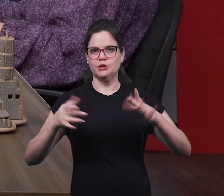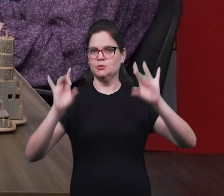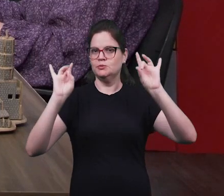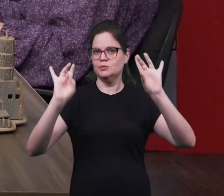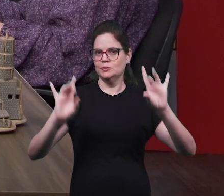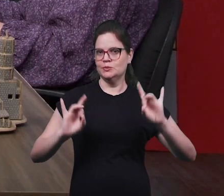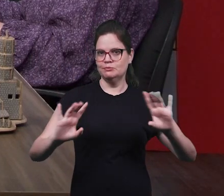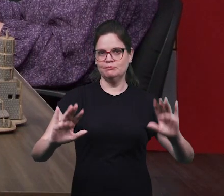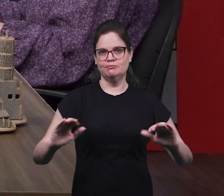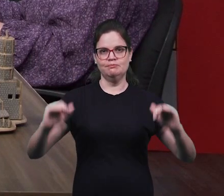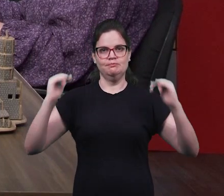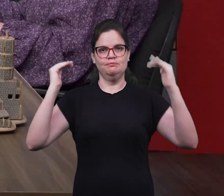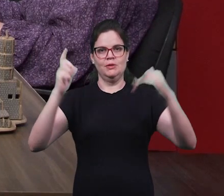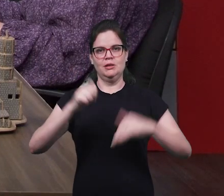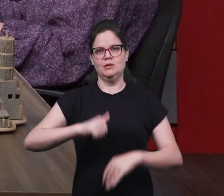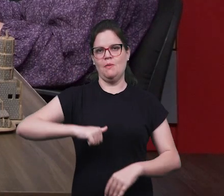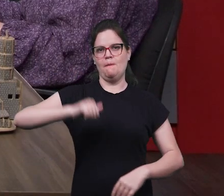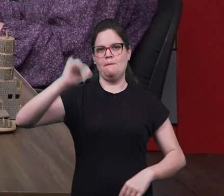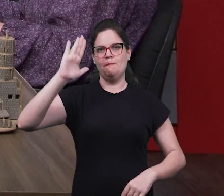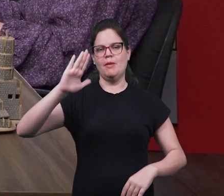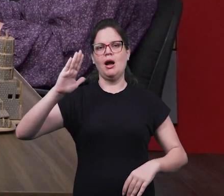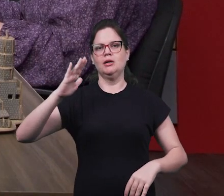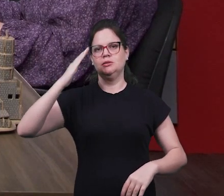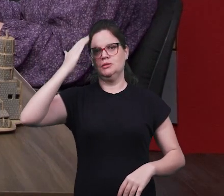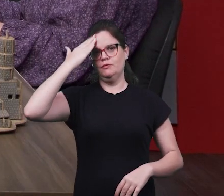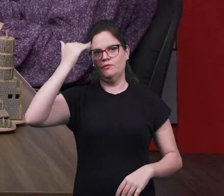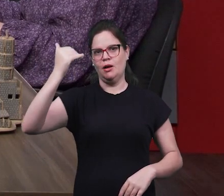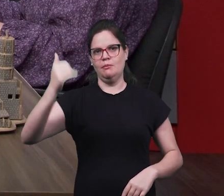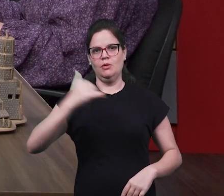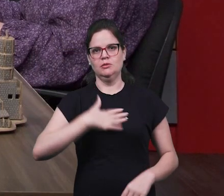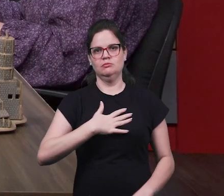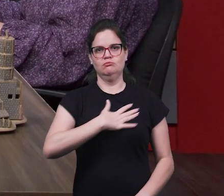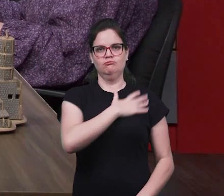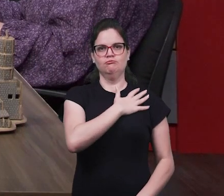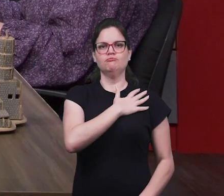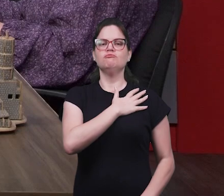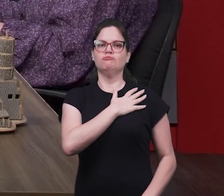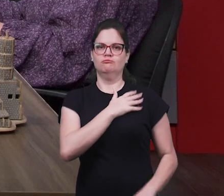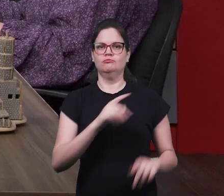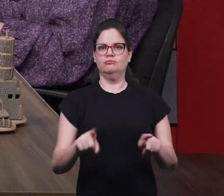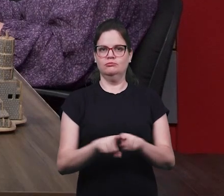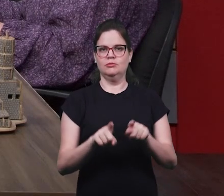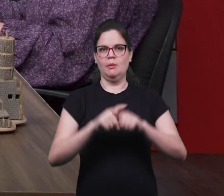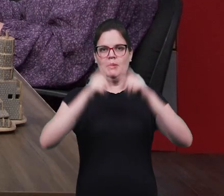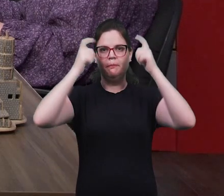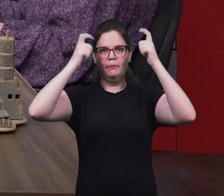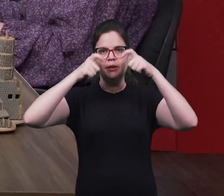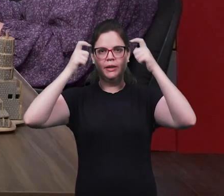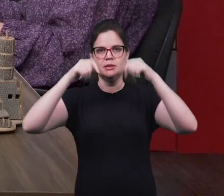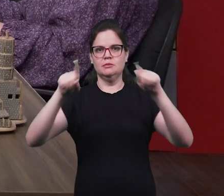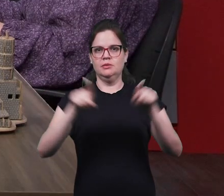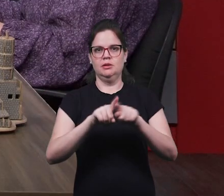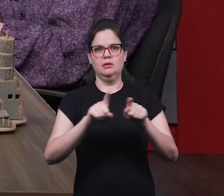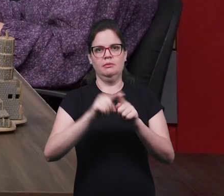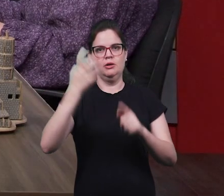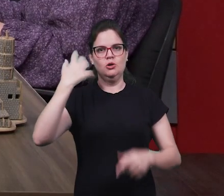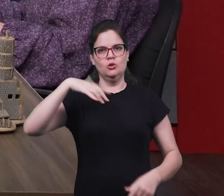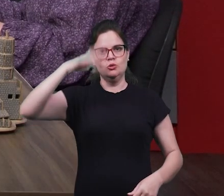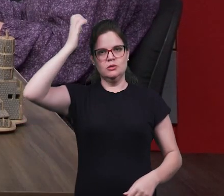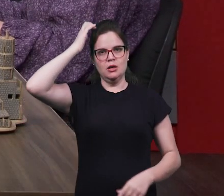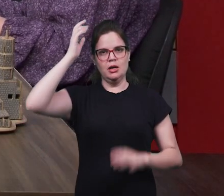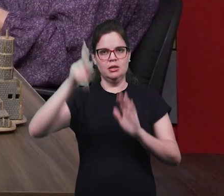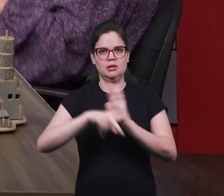Estavam presentes os mais destacados líderes militares da Pérsia, os príncipes e os nobres